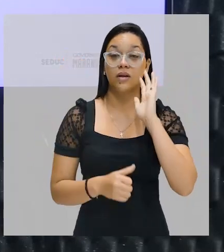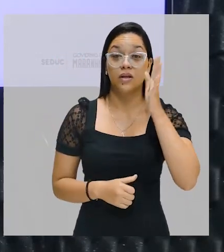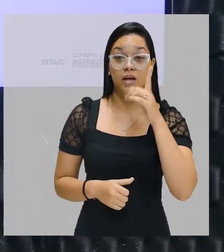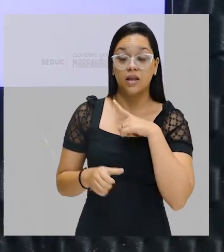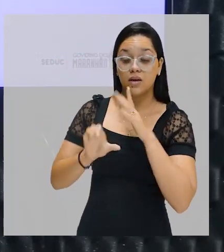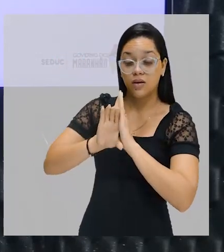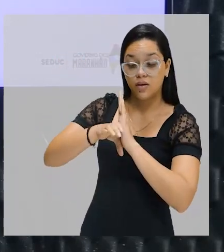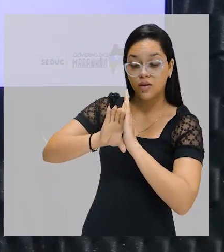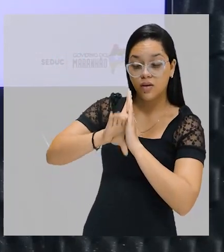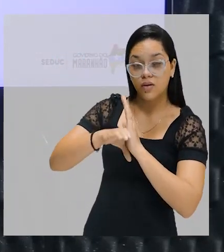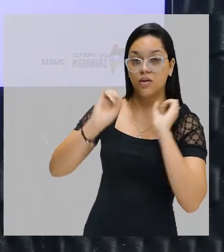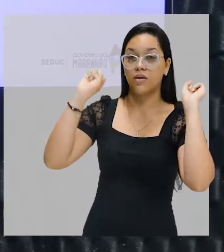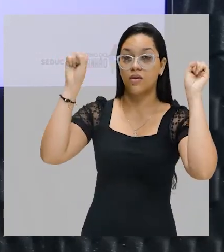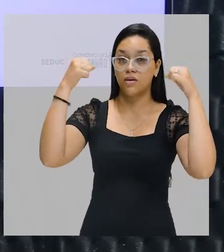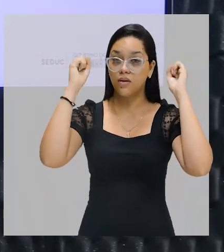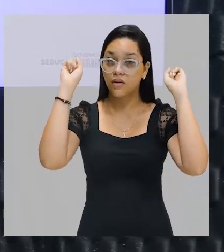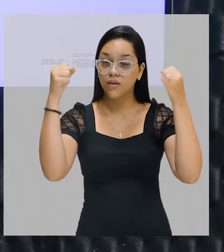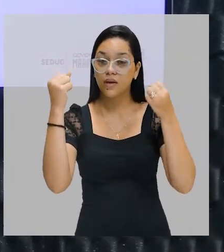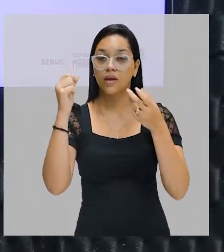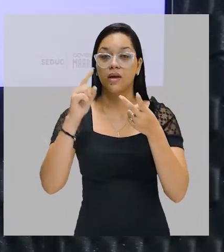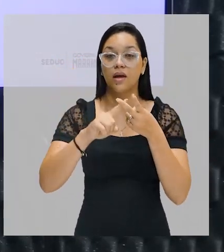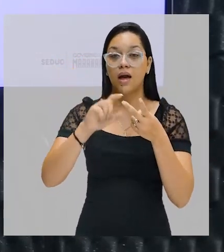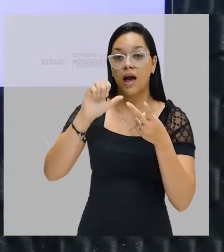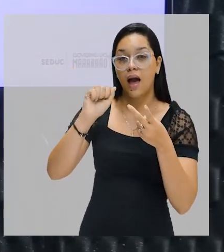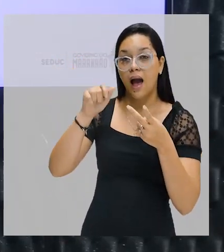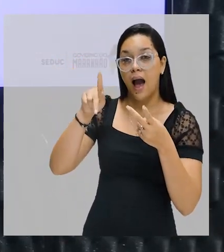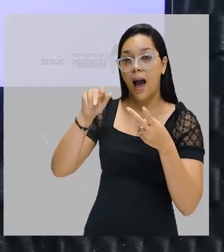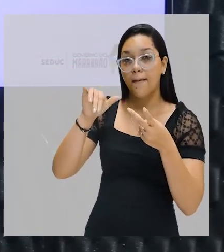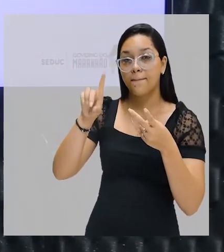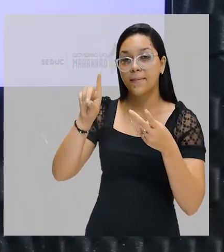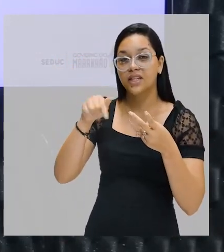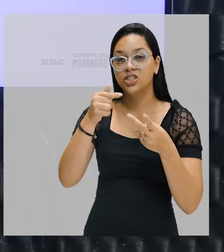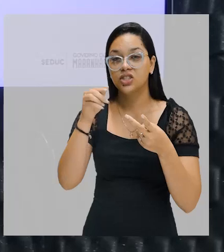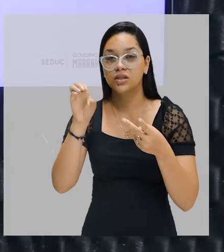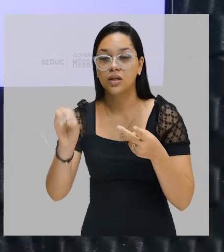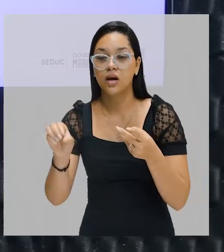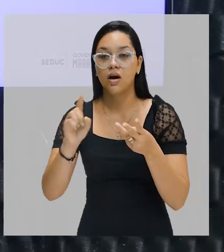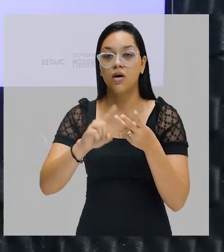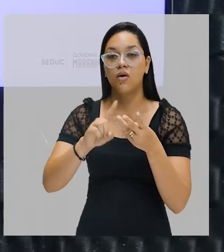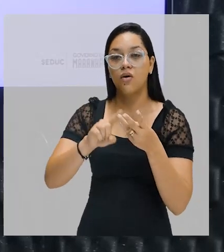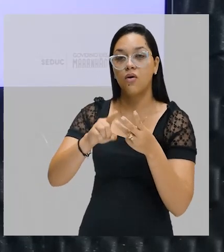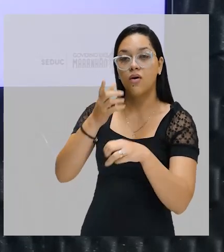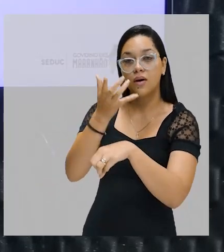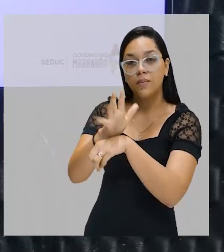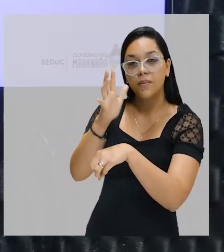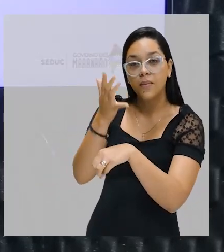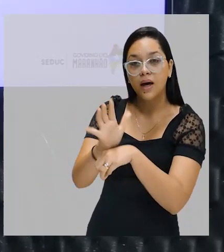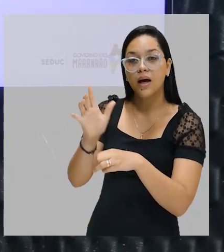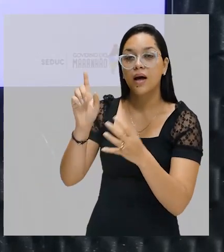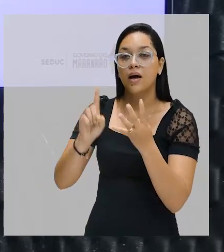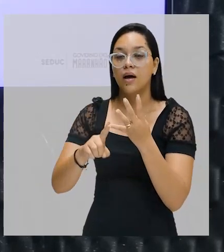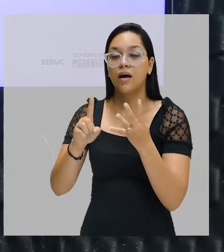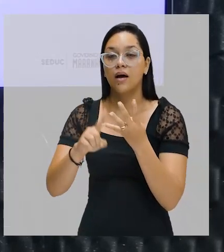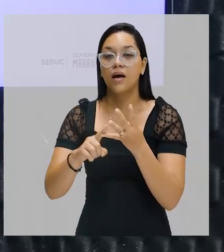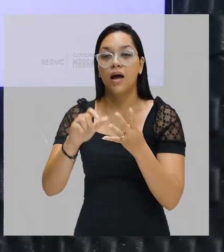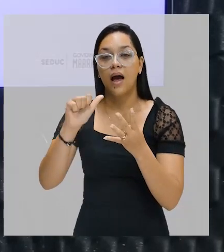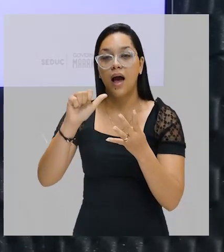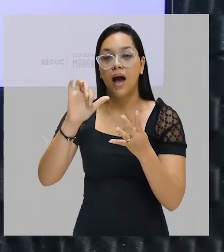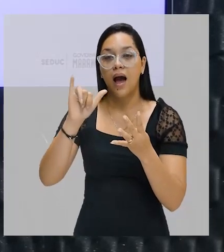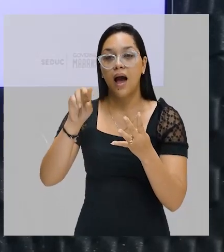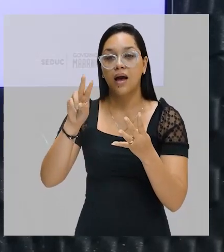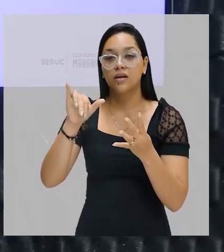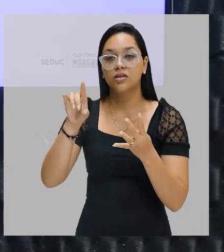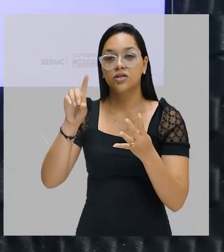conceituei a educação física, a aptidão física, exercício físico, a atividade